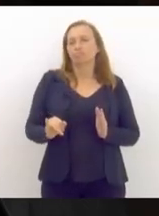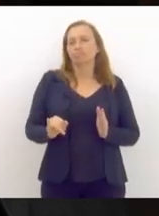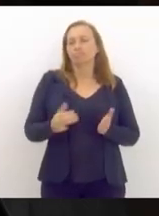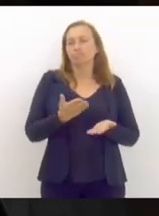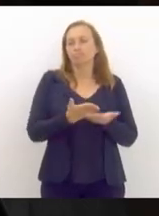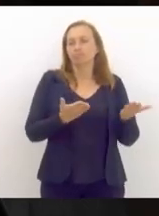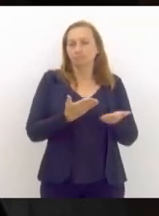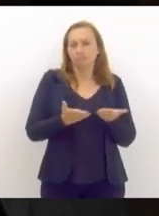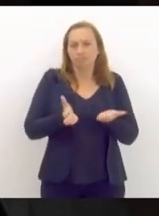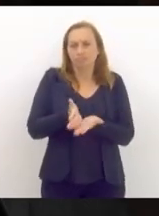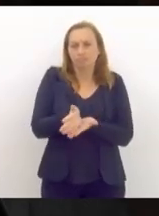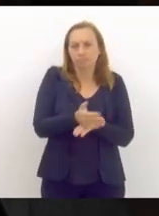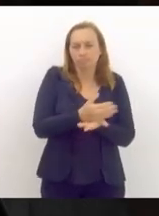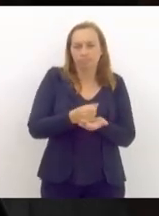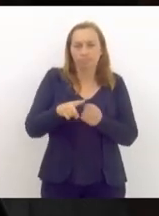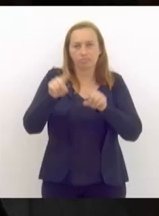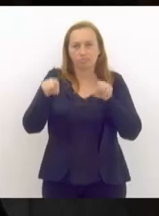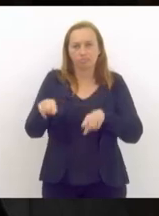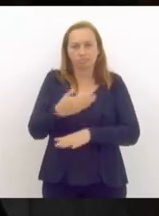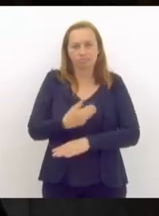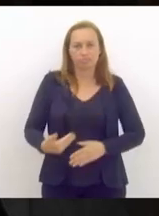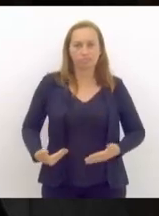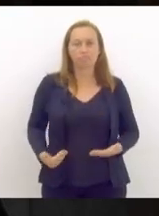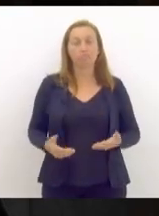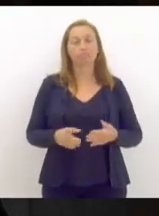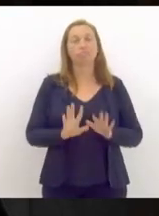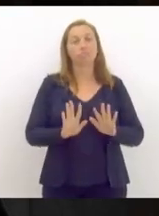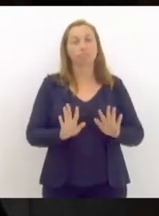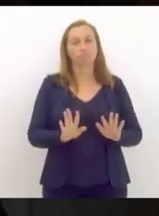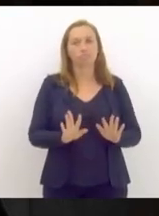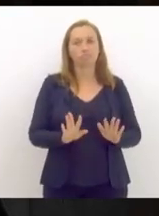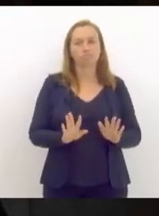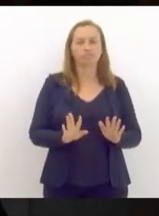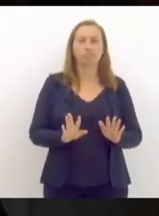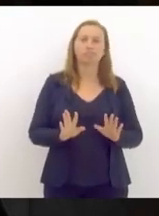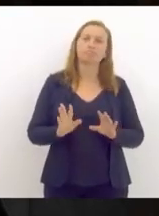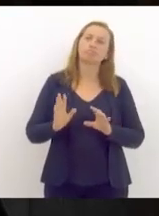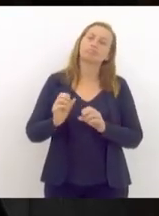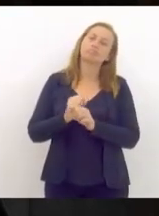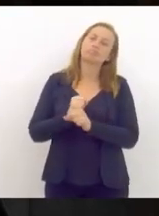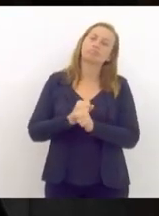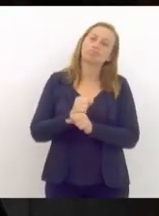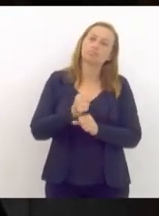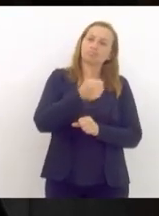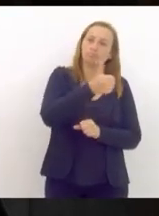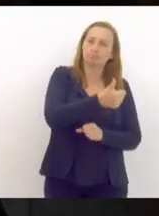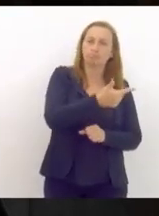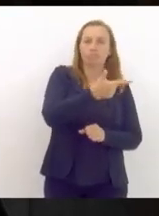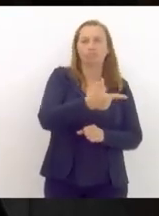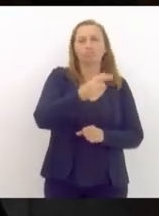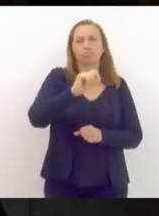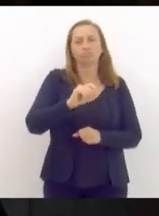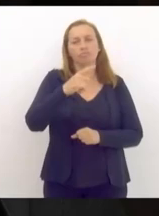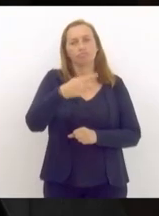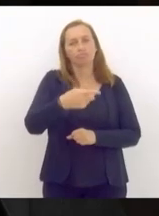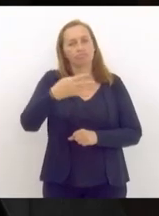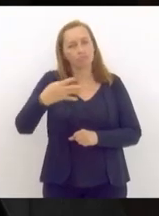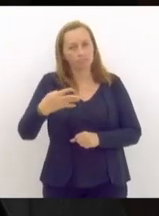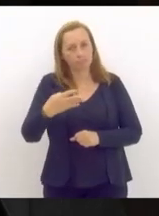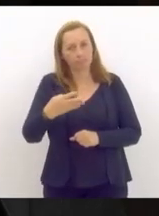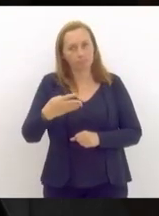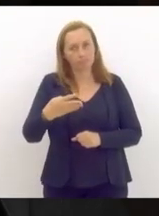perdas acumuladas com os servidores. Embora essas perdas viessem desde 2014, a Lei 9436 fez um recorte